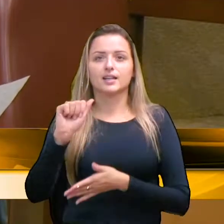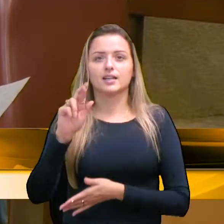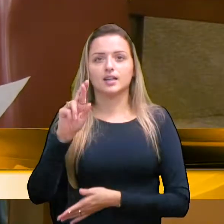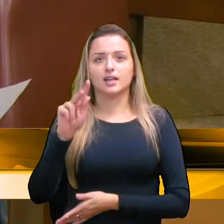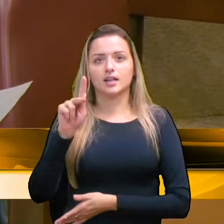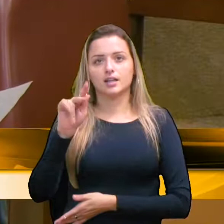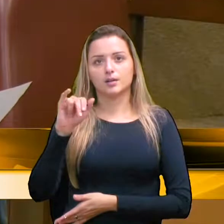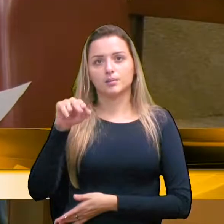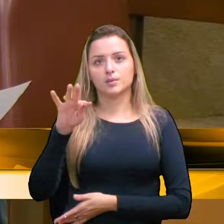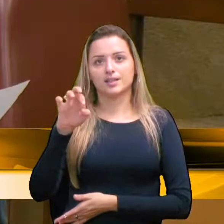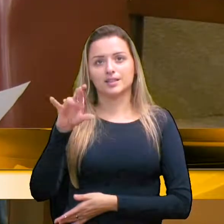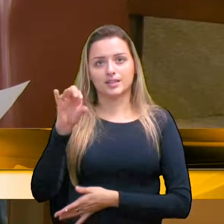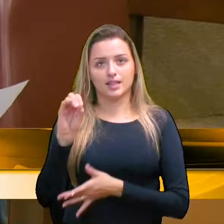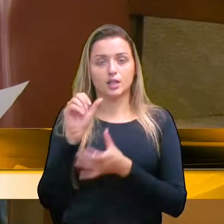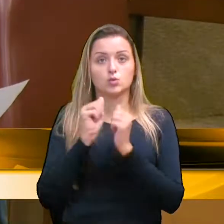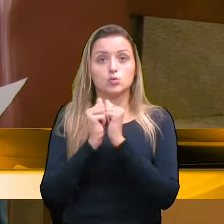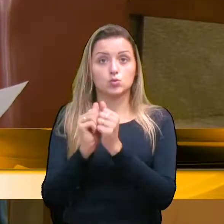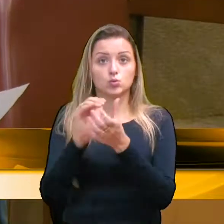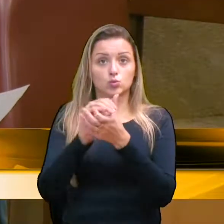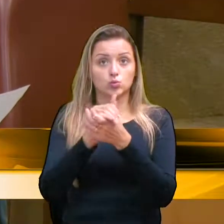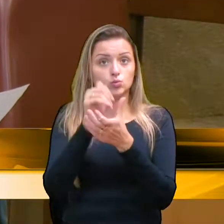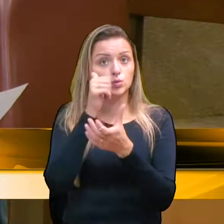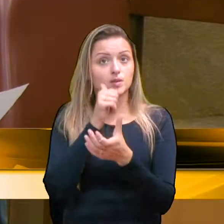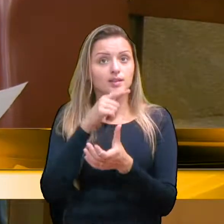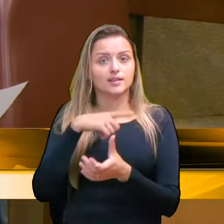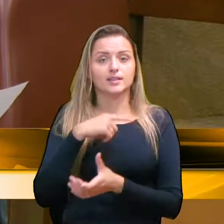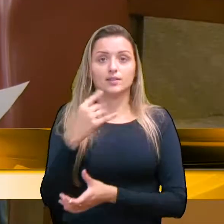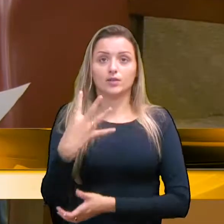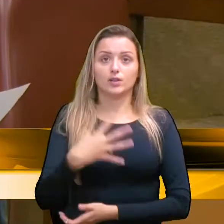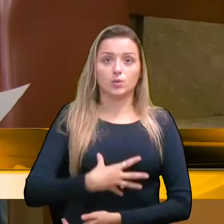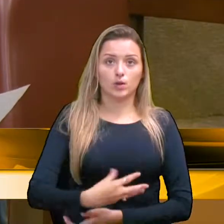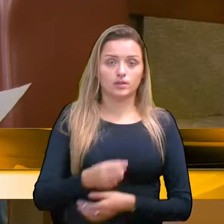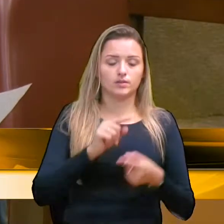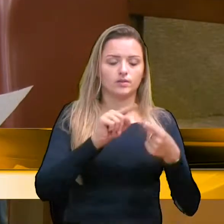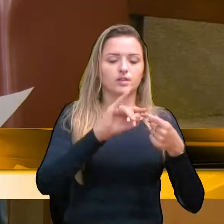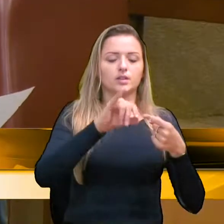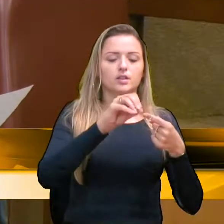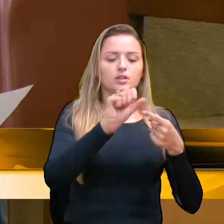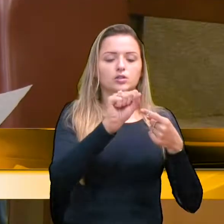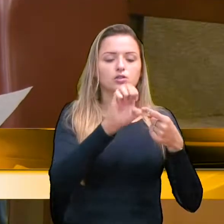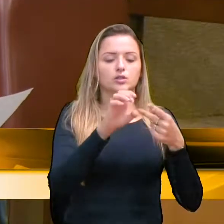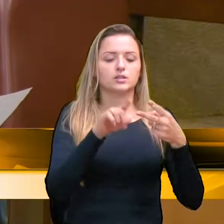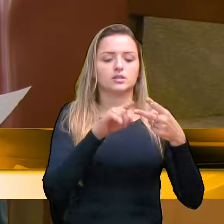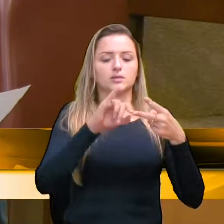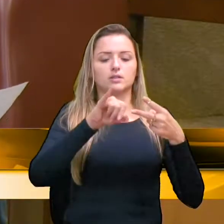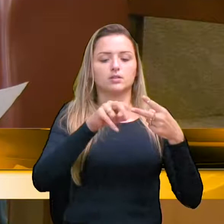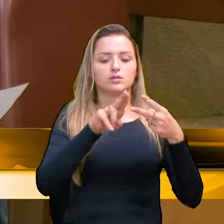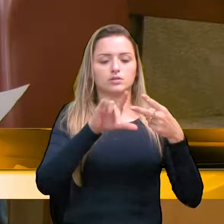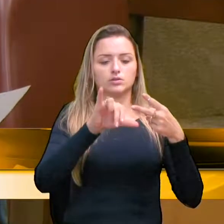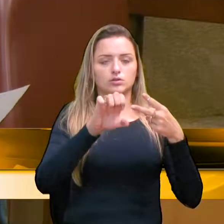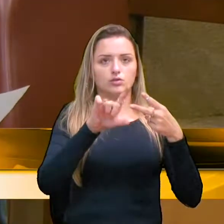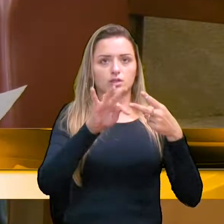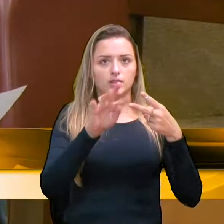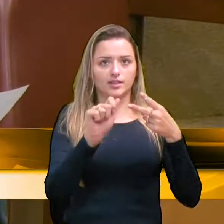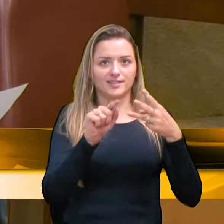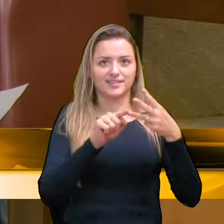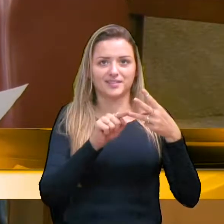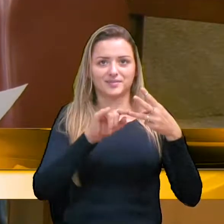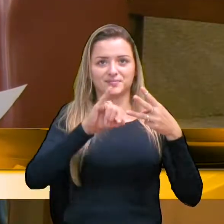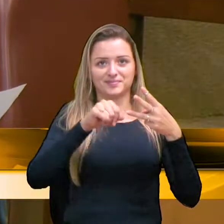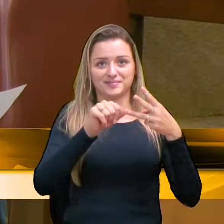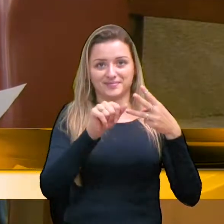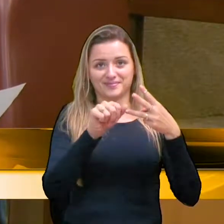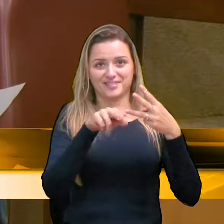sua cônjuge, teve 4 filhos, José, Jones, Julieta e Janete, os